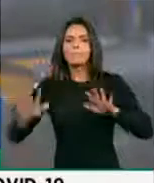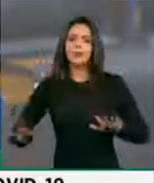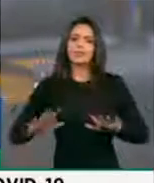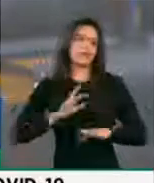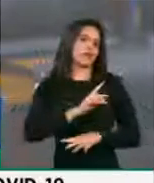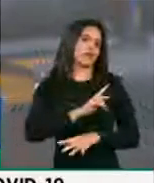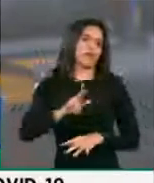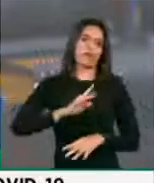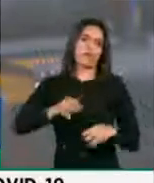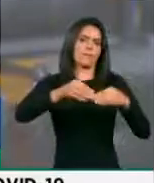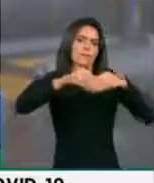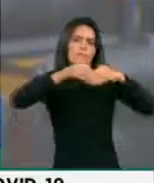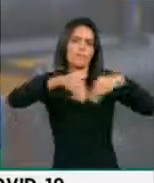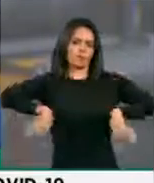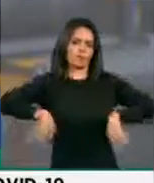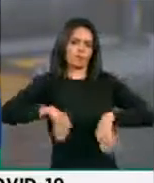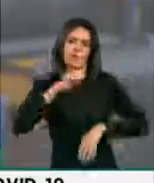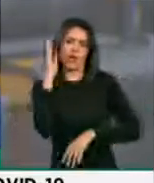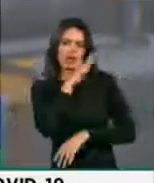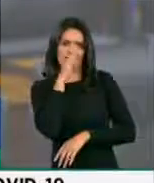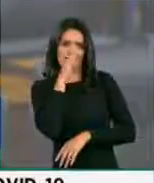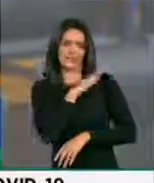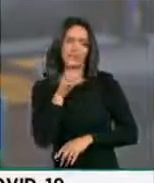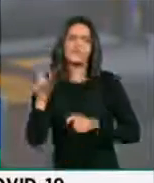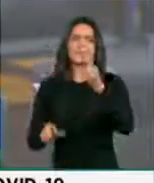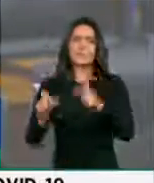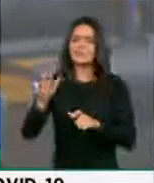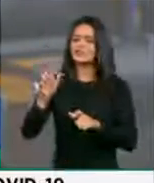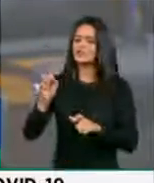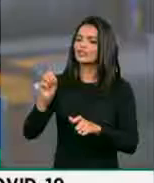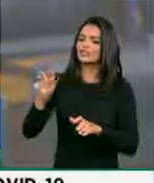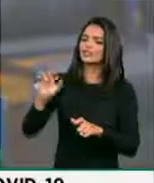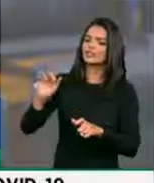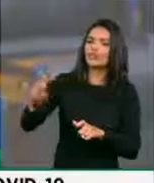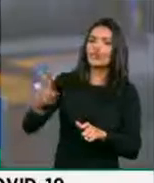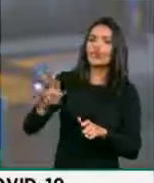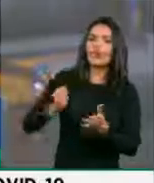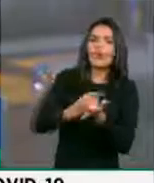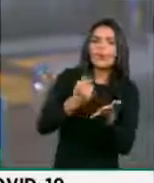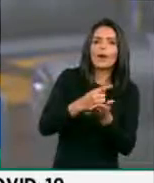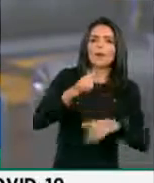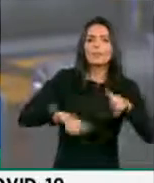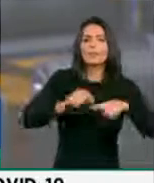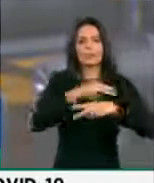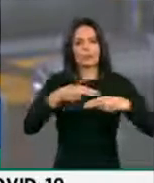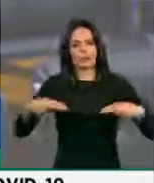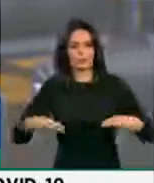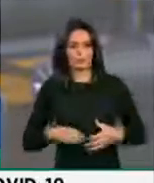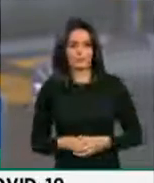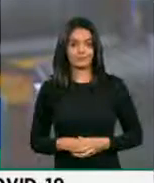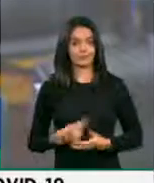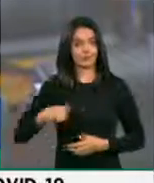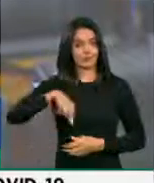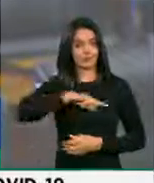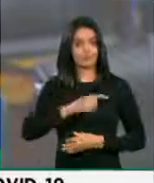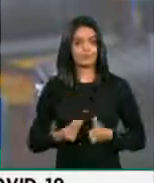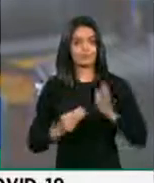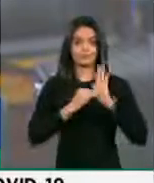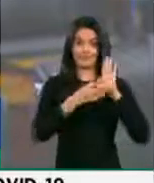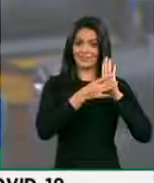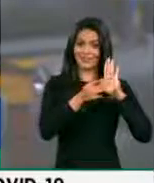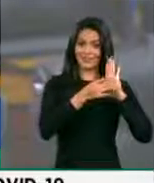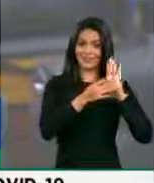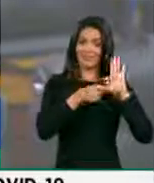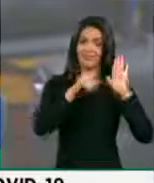comprometer, né, a agilidade do gestor em fazer as devidas aquisições. Então, é nesse sentido que o PSB apresenta esse